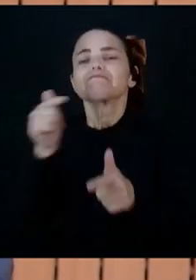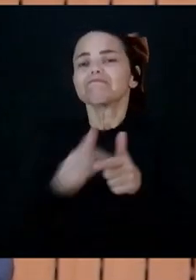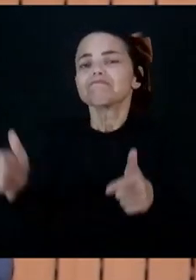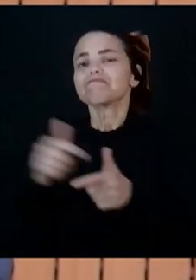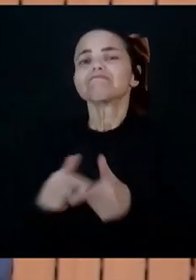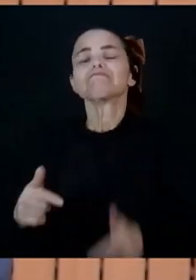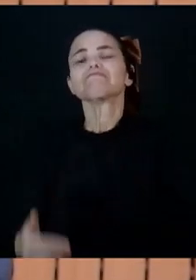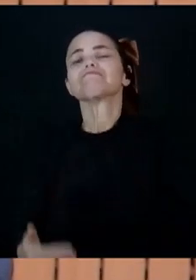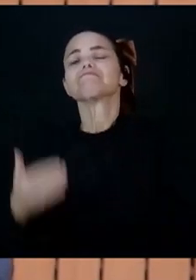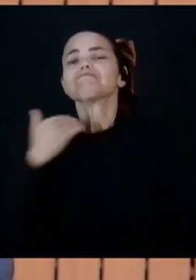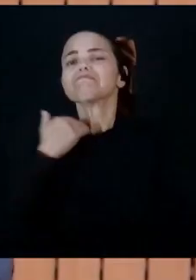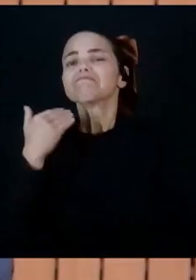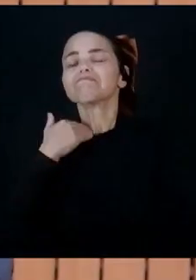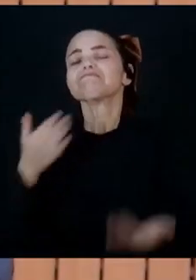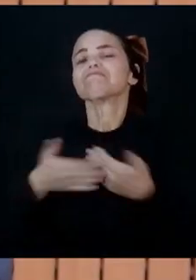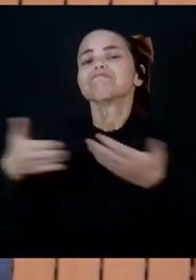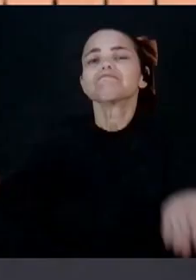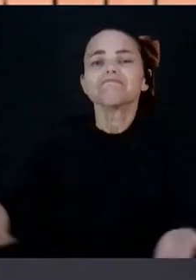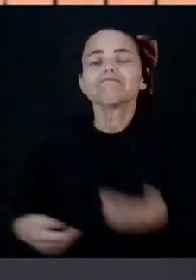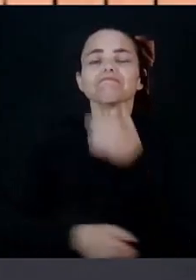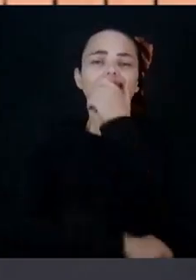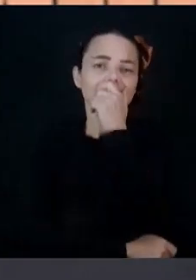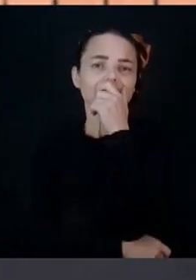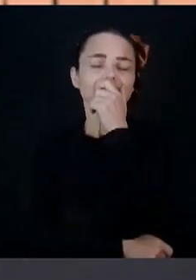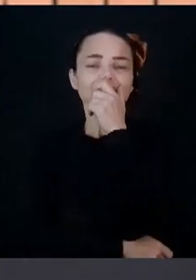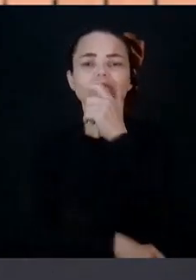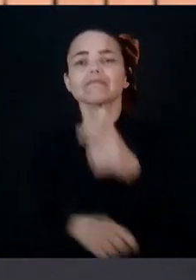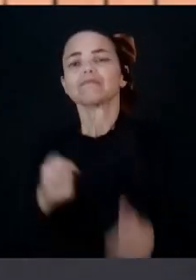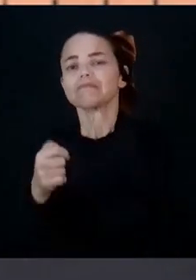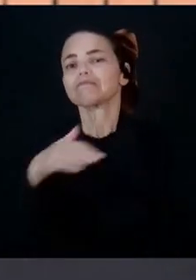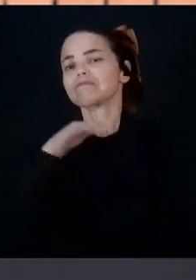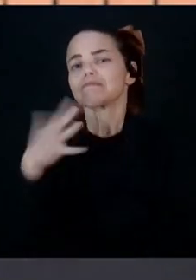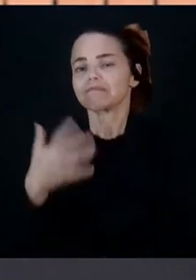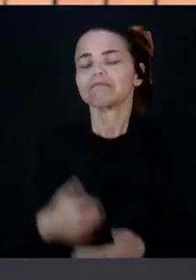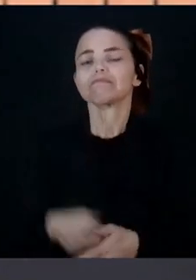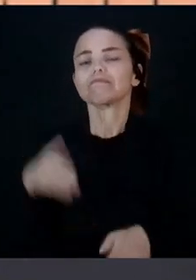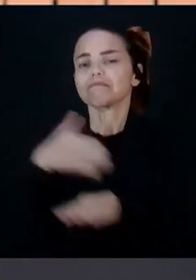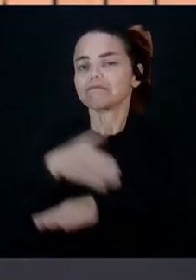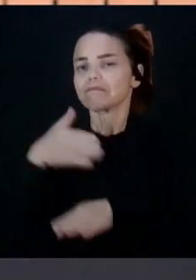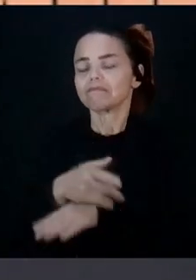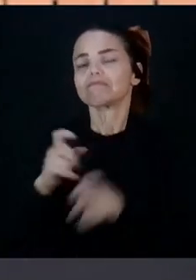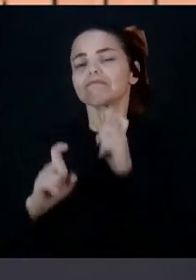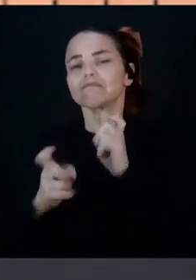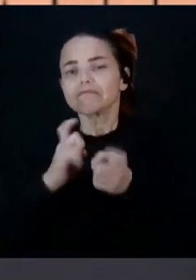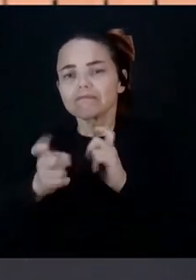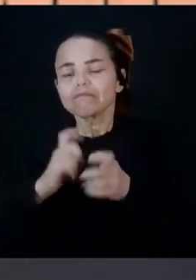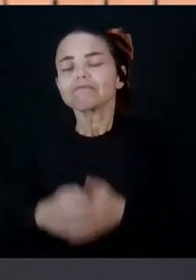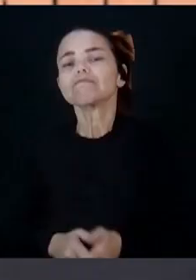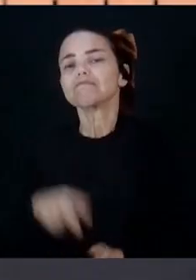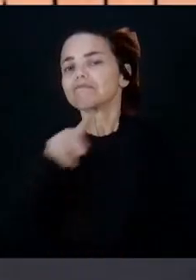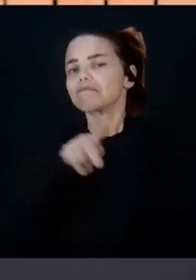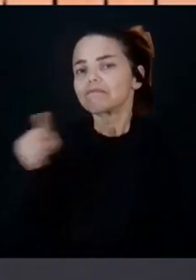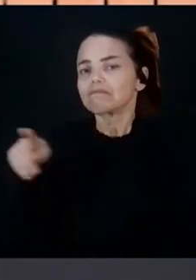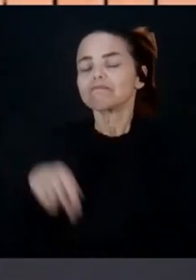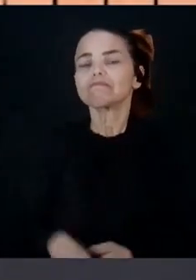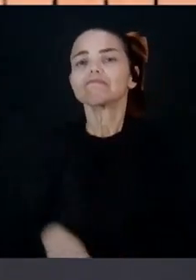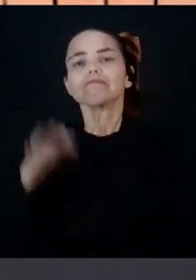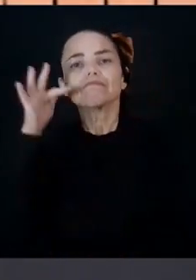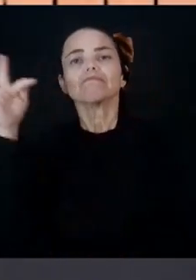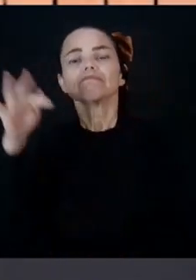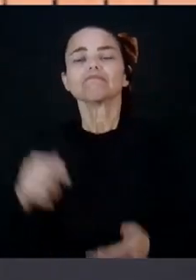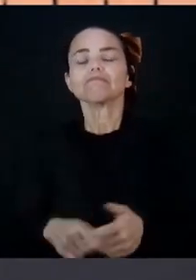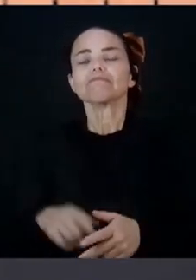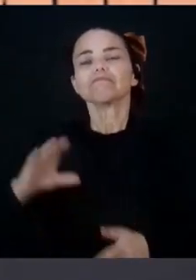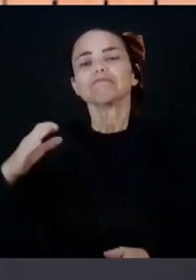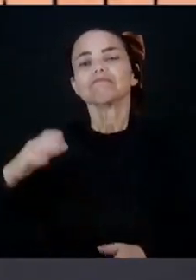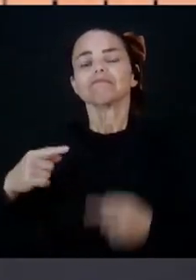está muito próxima de ocorrer. Participaram da reunião a professora de Filosofia e Ciência